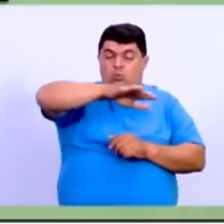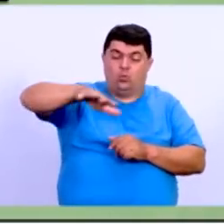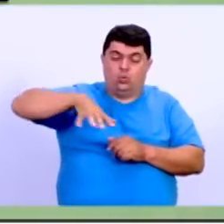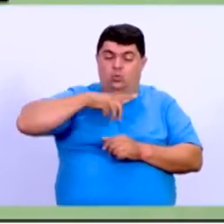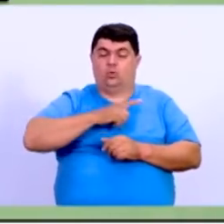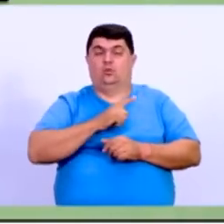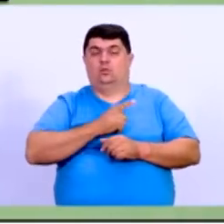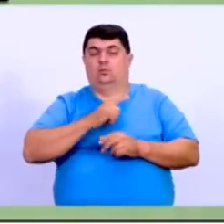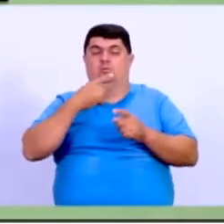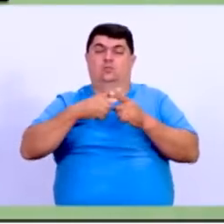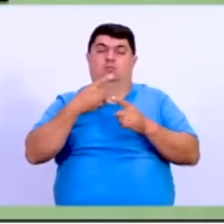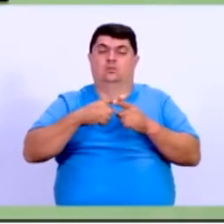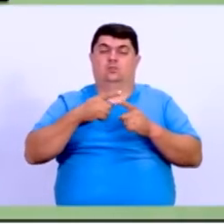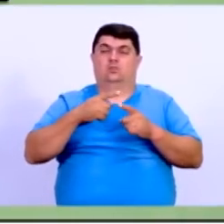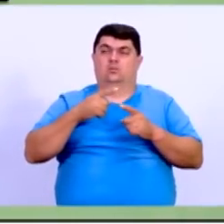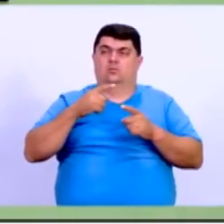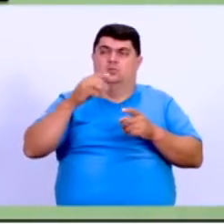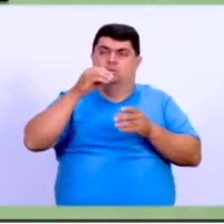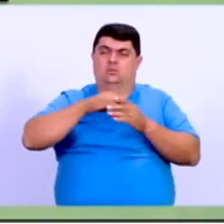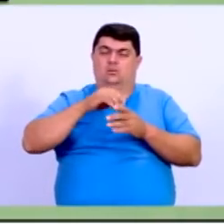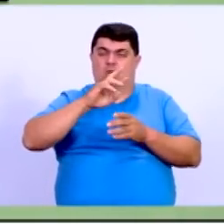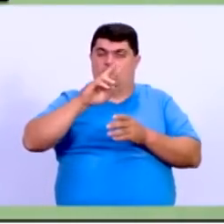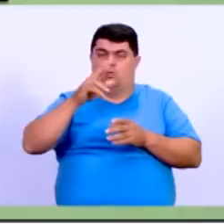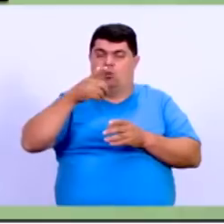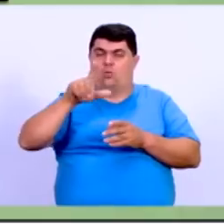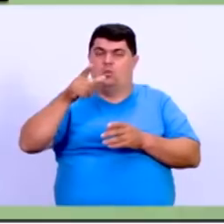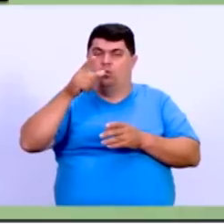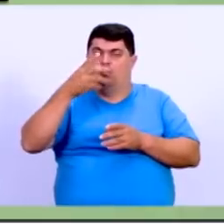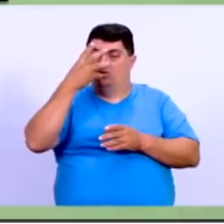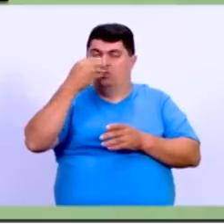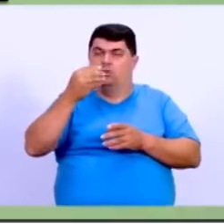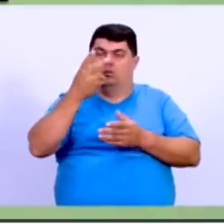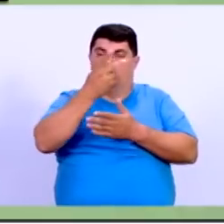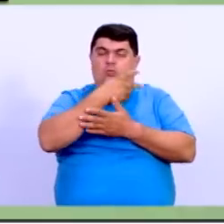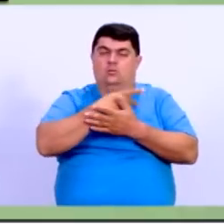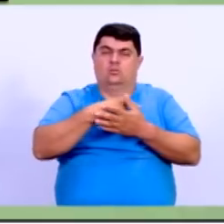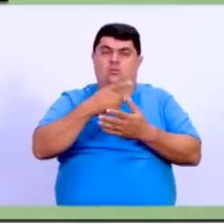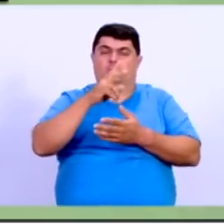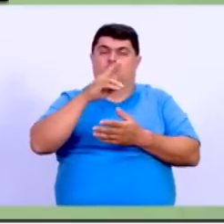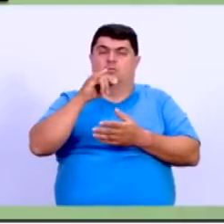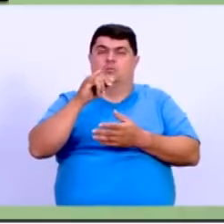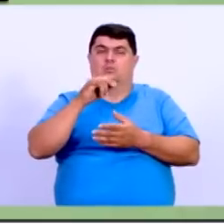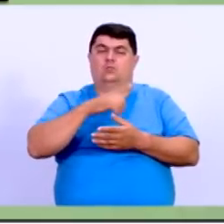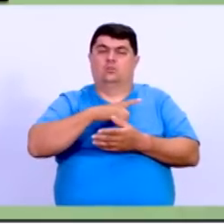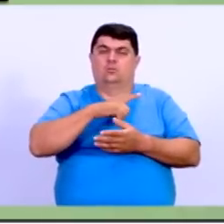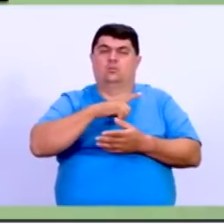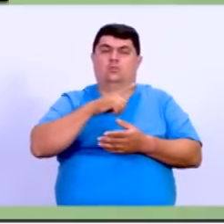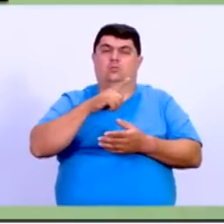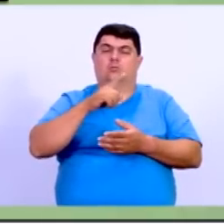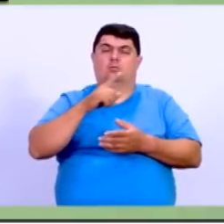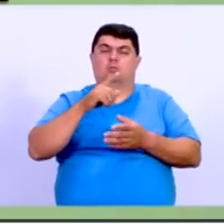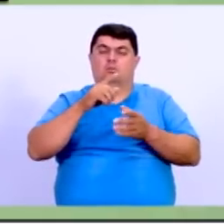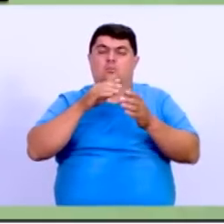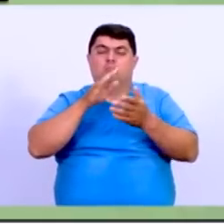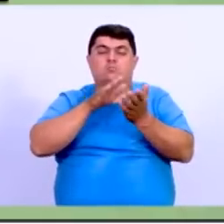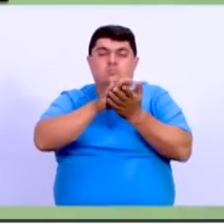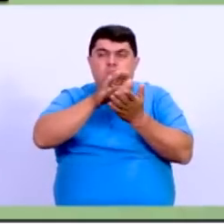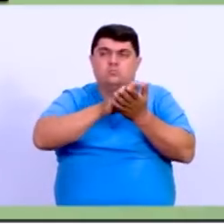computadores. Aqui, pessoal, a gente colocou uma outra figura de servidor, tá? Esse servidor aqui, vocês viram lá um servidor de